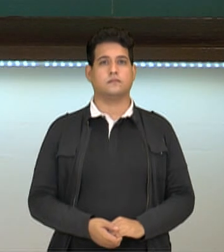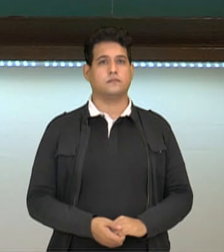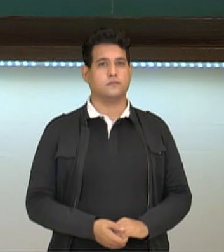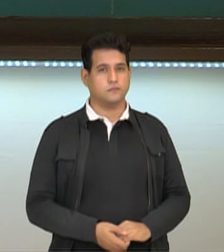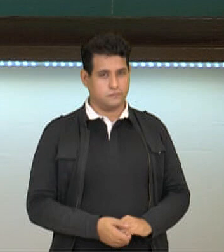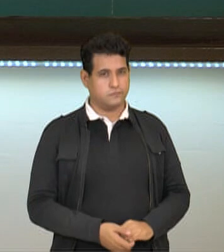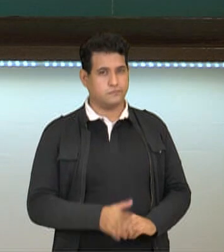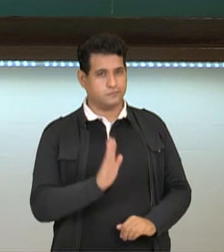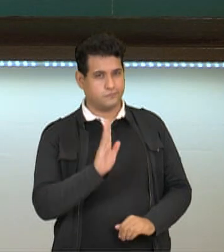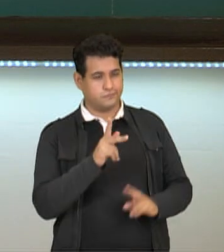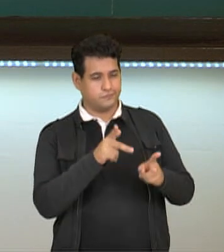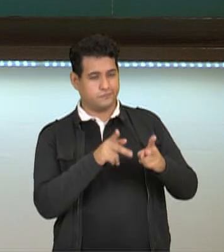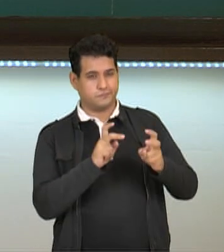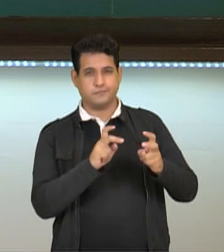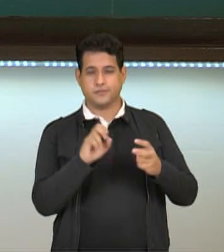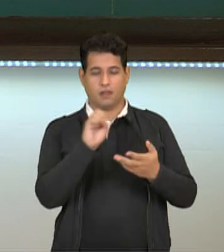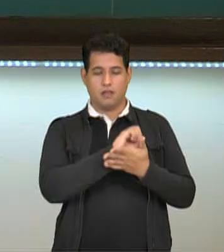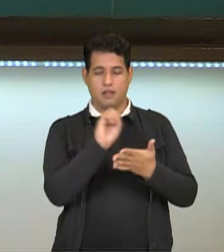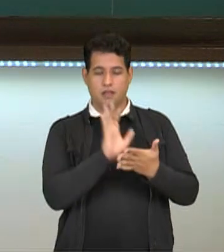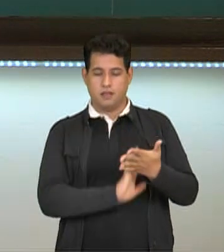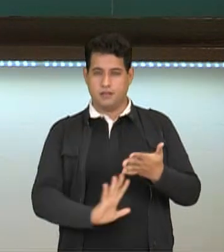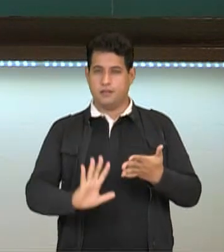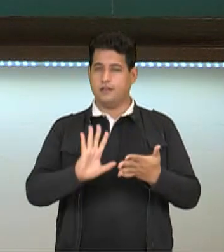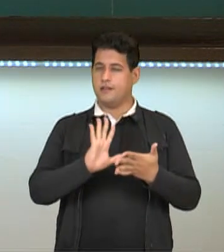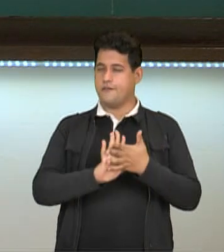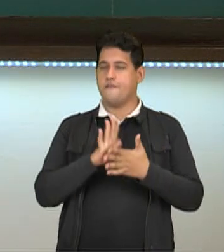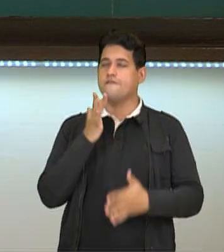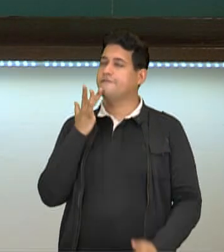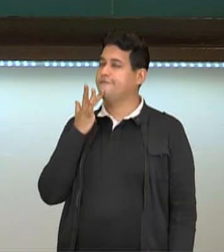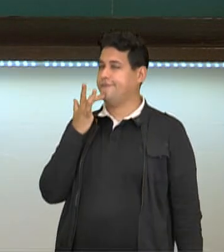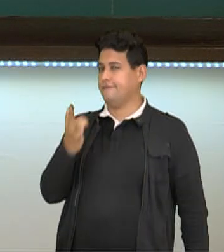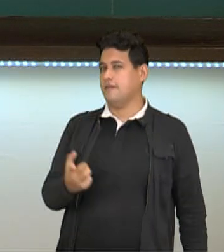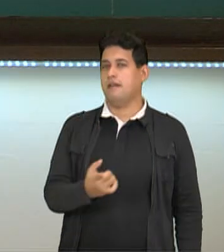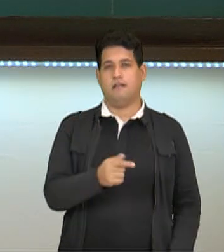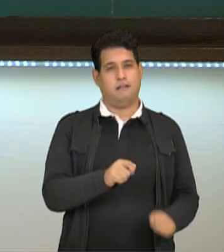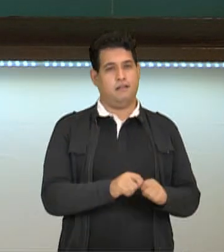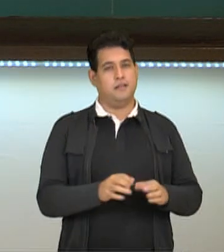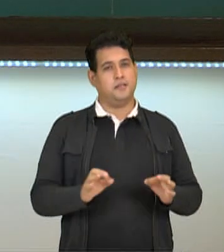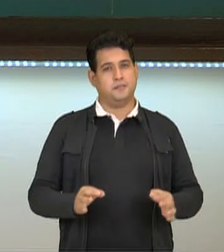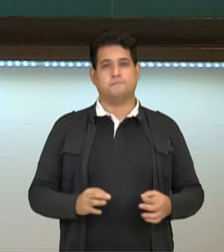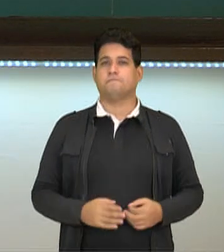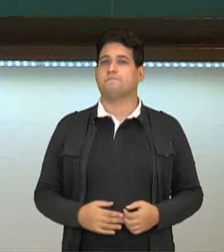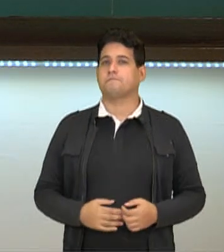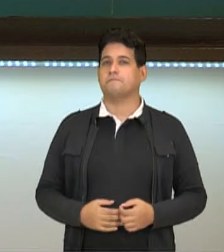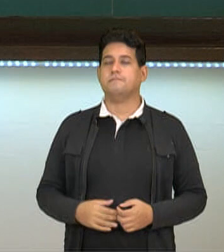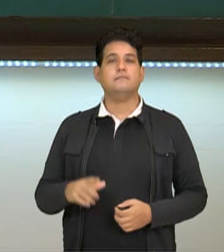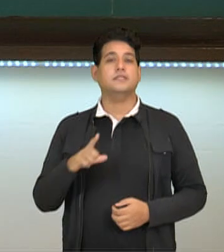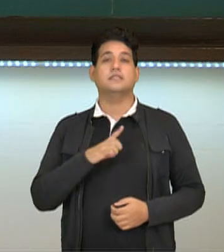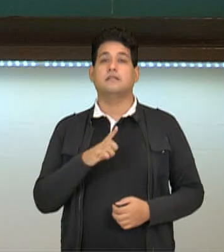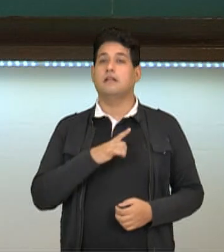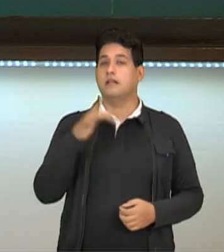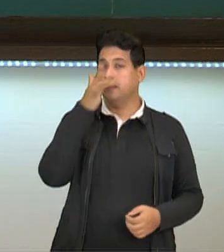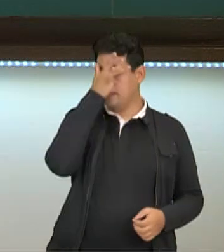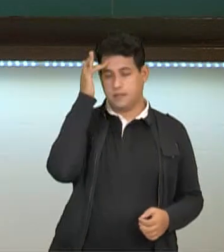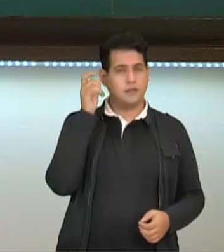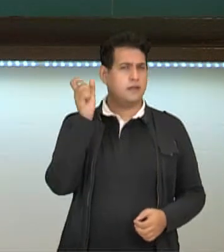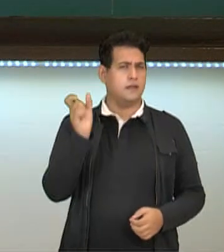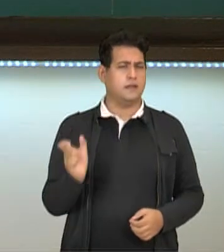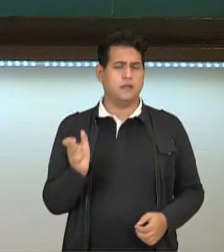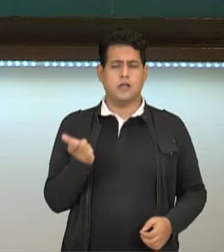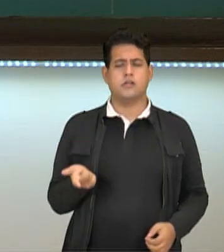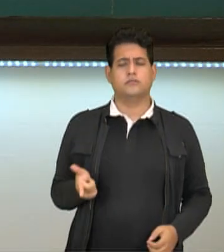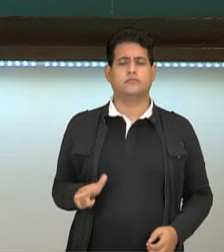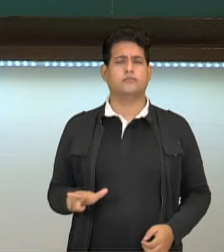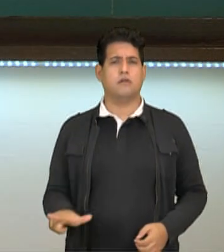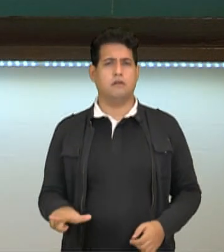Então você deve ter percebido que esse exercício aqui ficou bem fácil para você fazer, né? Você ia ter o sujeito, ia